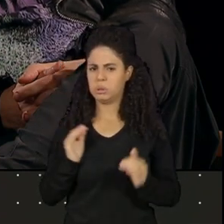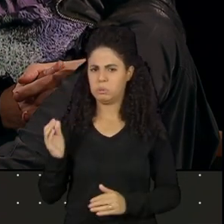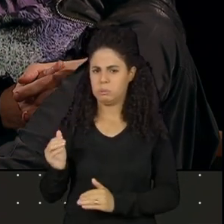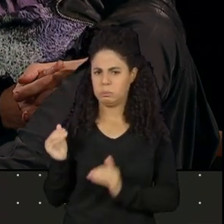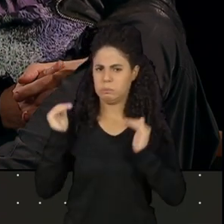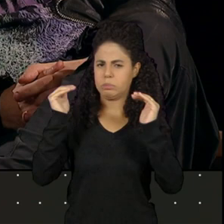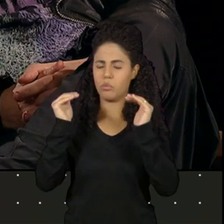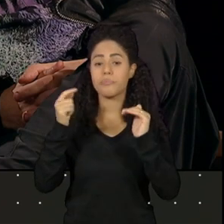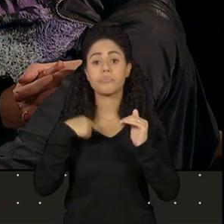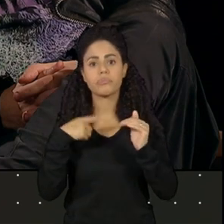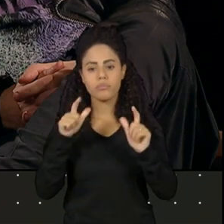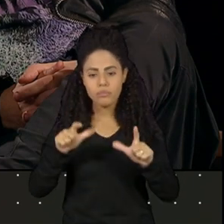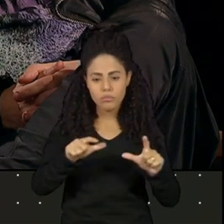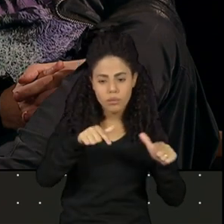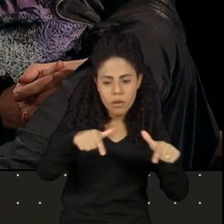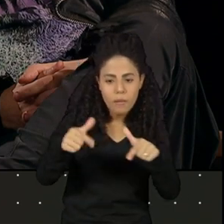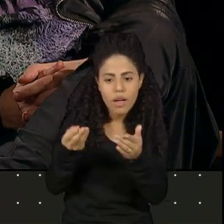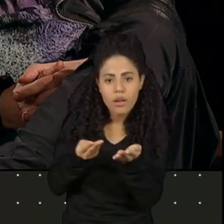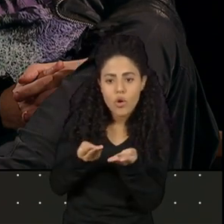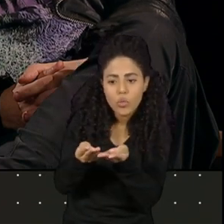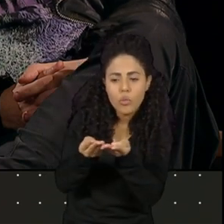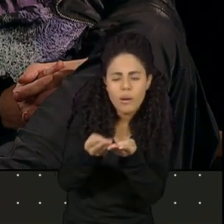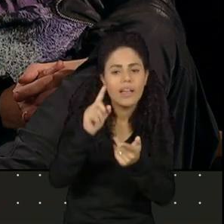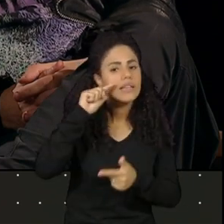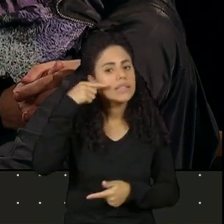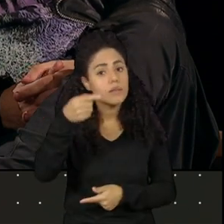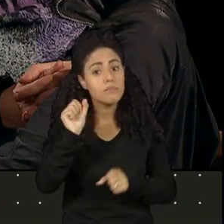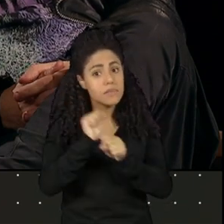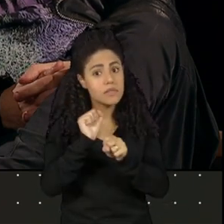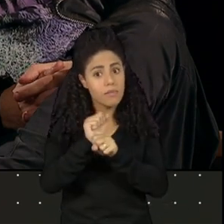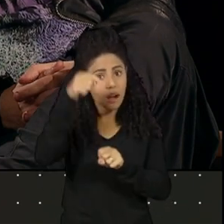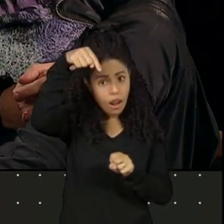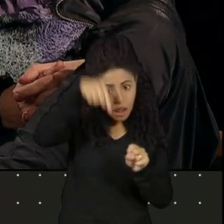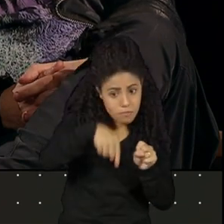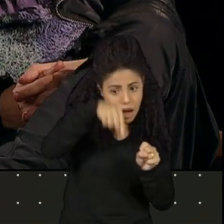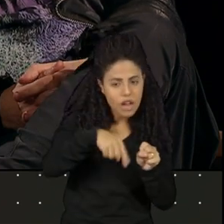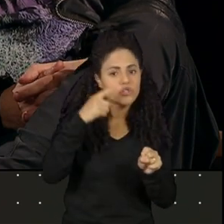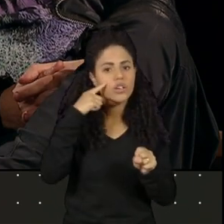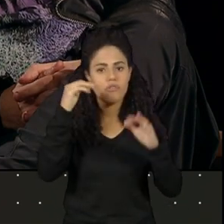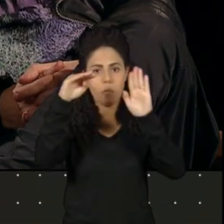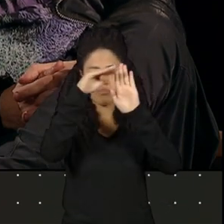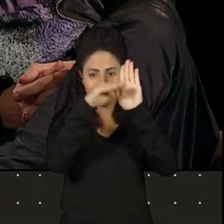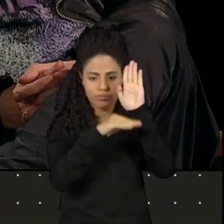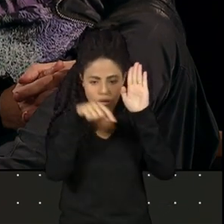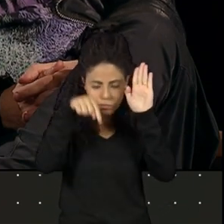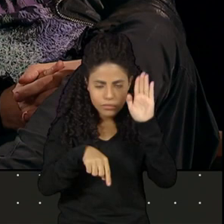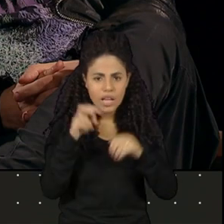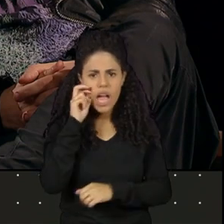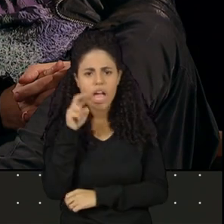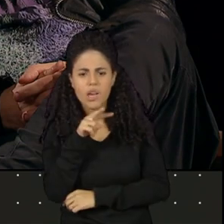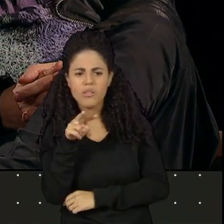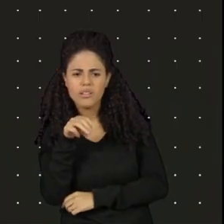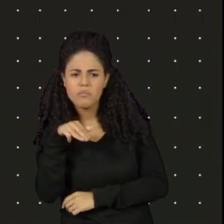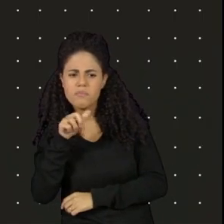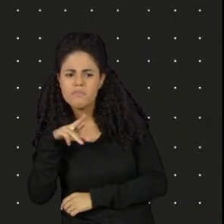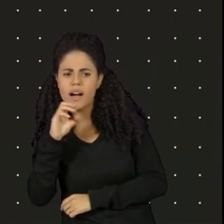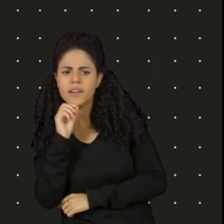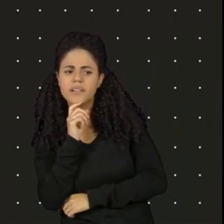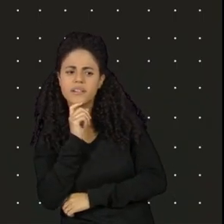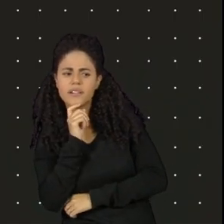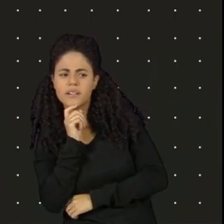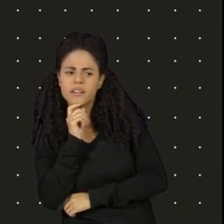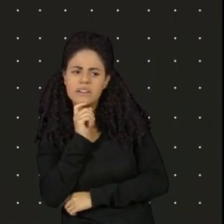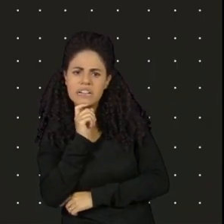que entregar uns convites para o Mário, falei para ele, depois eu, né, me espera lá embaixo, que depois eu passo lá. Quando eu olho assim, vem o Marião. Sabe